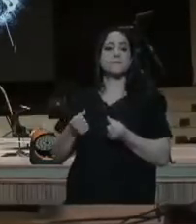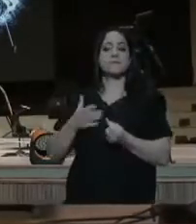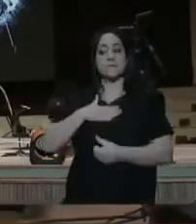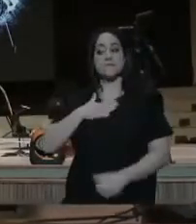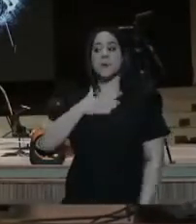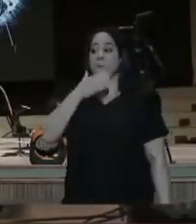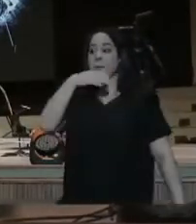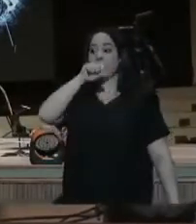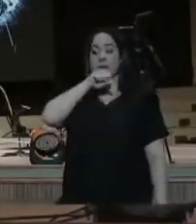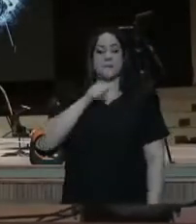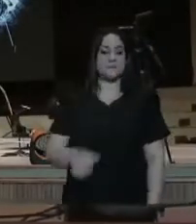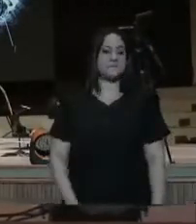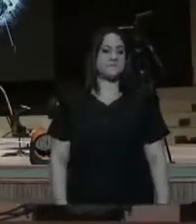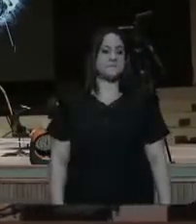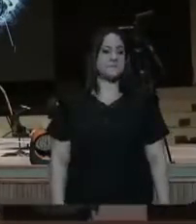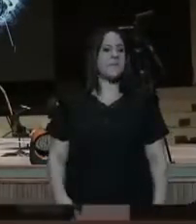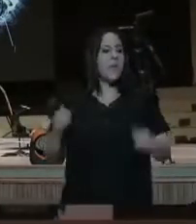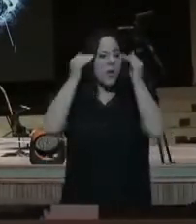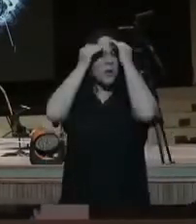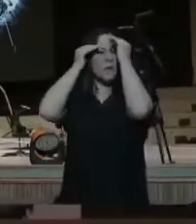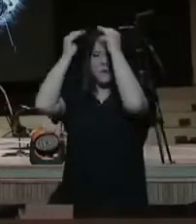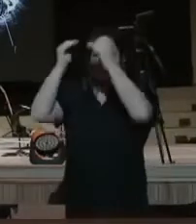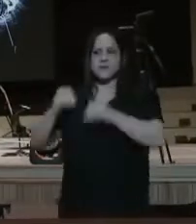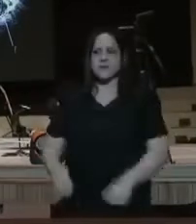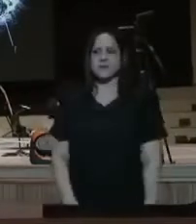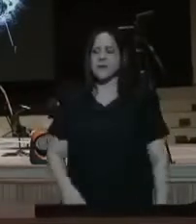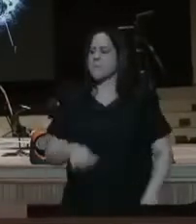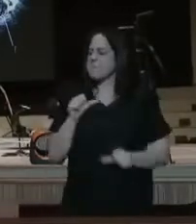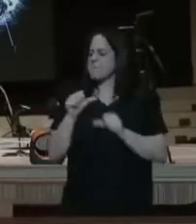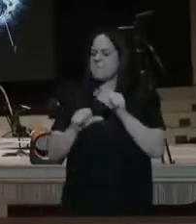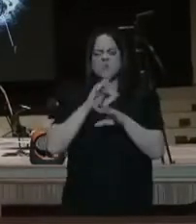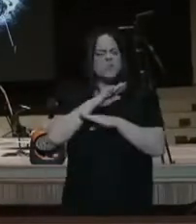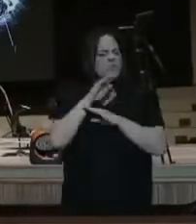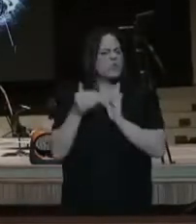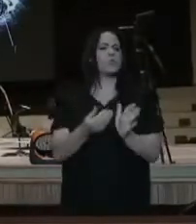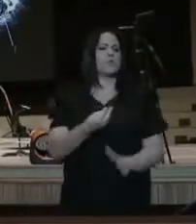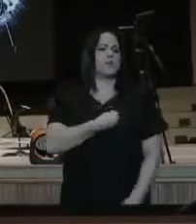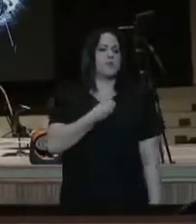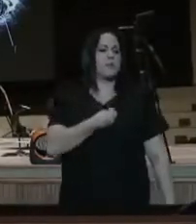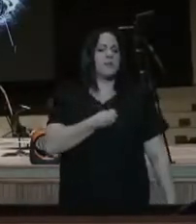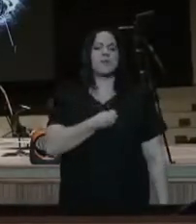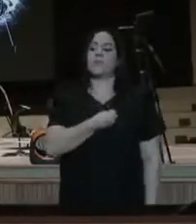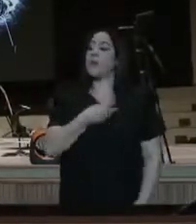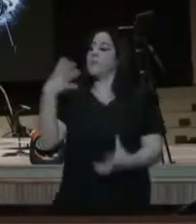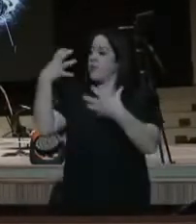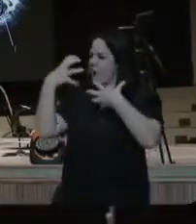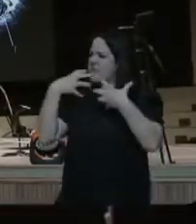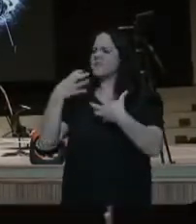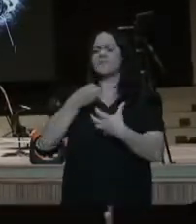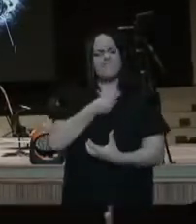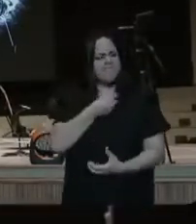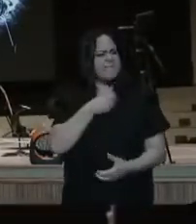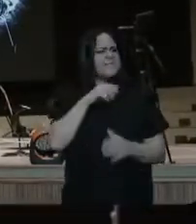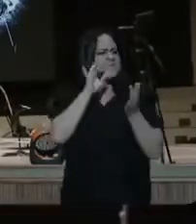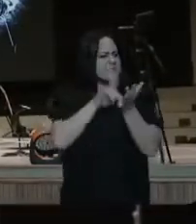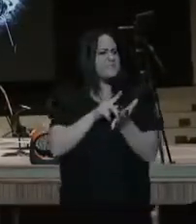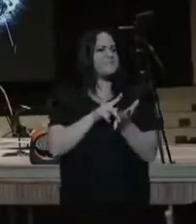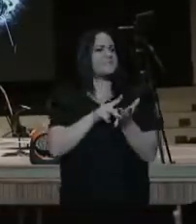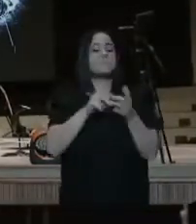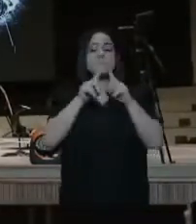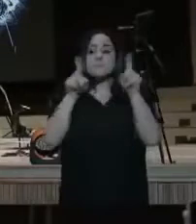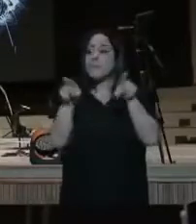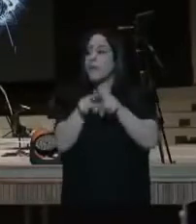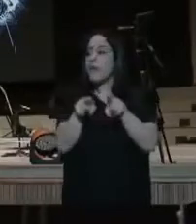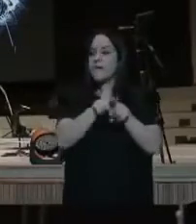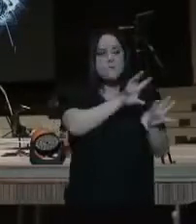obediência muda tudo afeta sua própria vida mas afeta a vida de todos